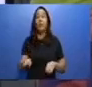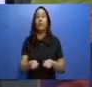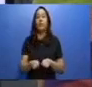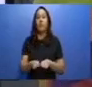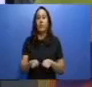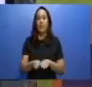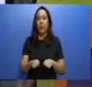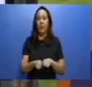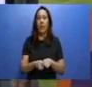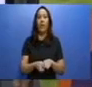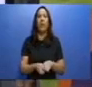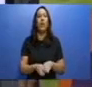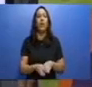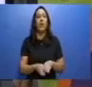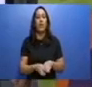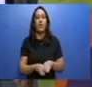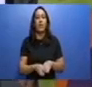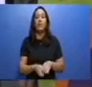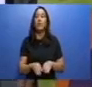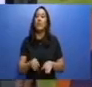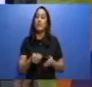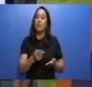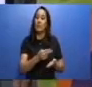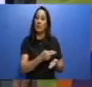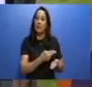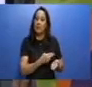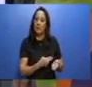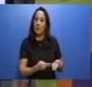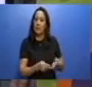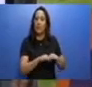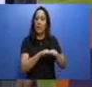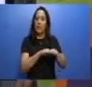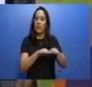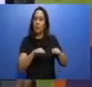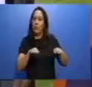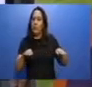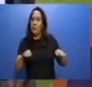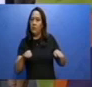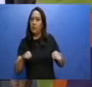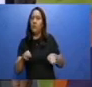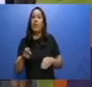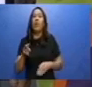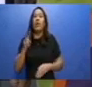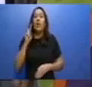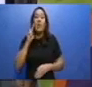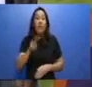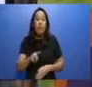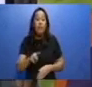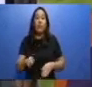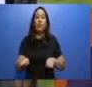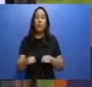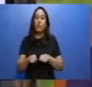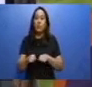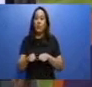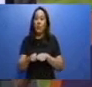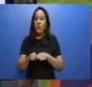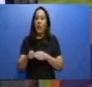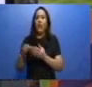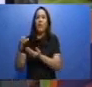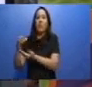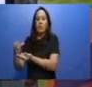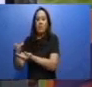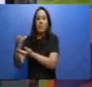figuras espaciais, que ocupam espaço. Por isso que elas chamam figuras espaciais. Ela ocupa espaço,